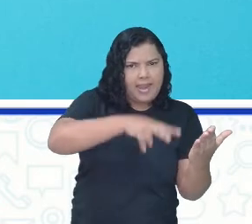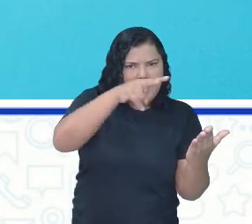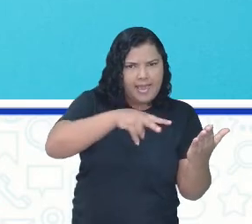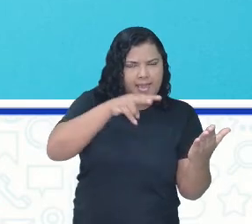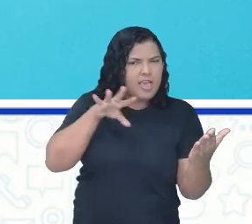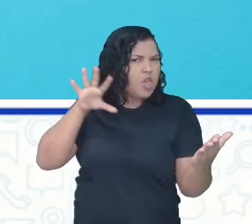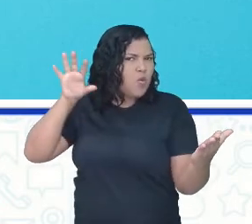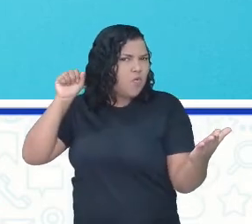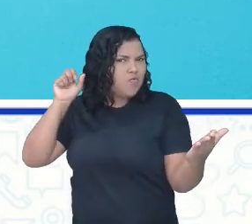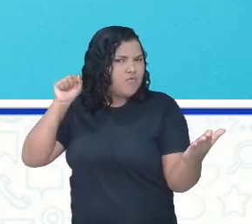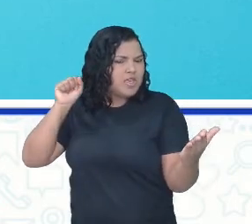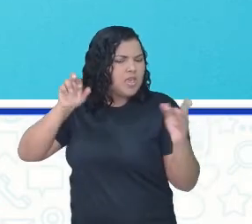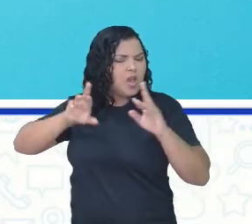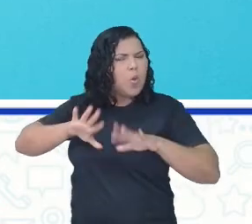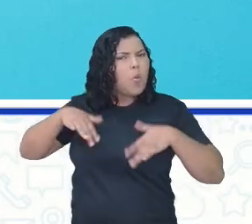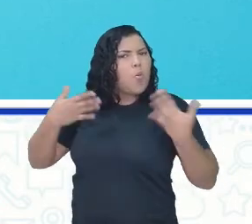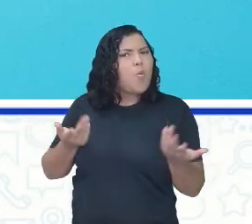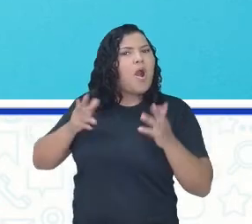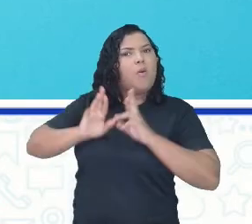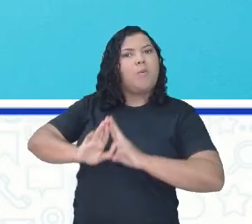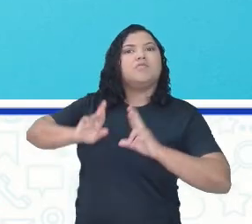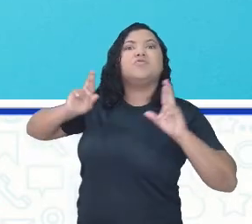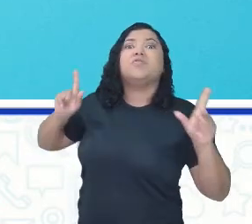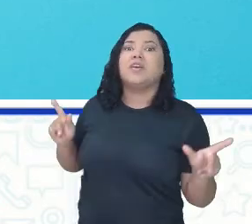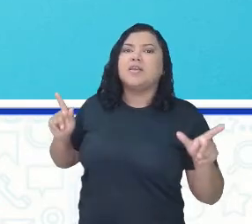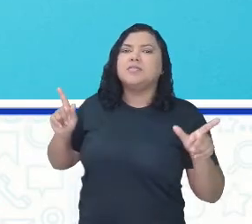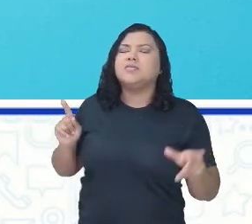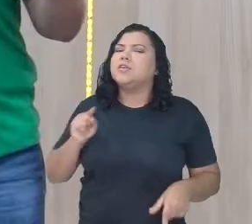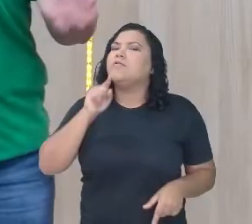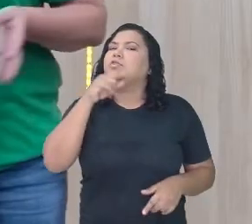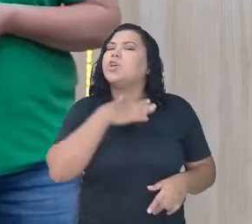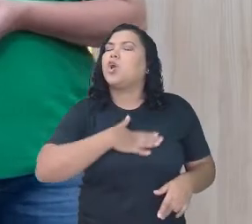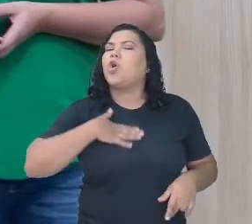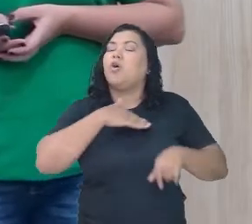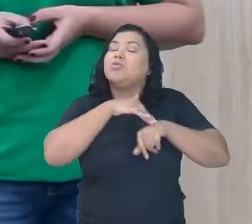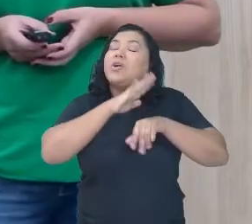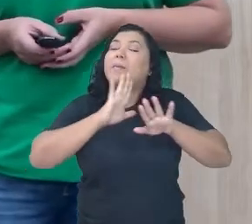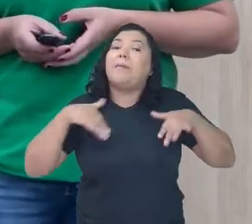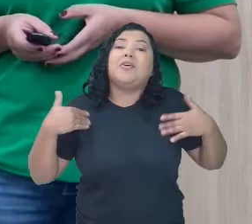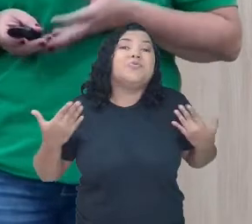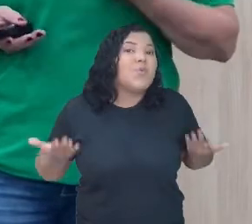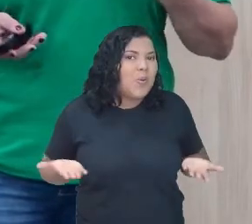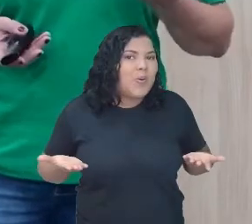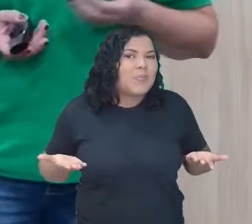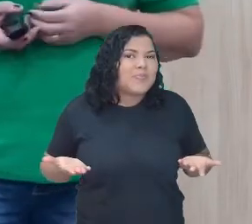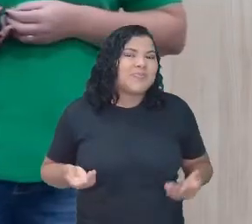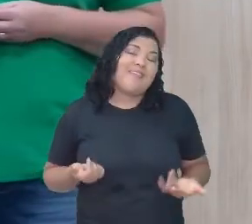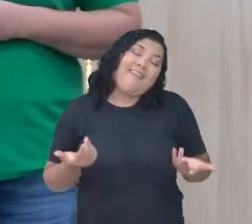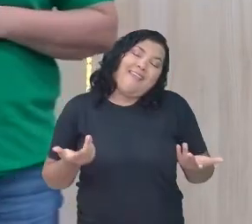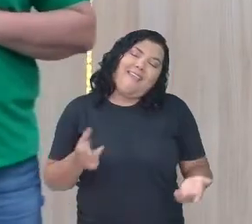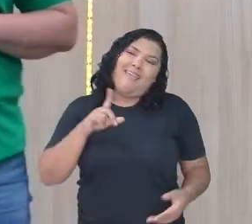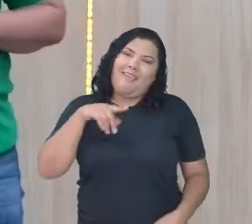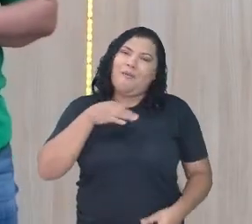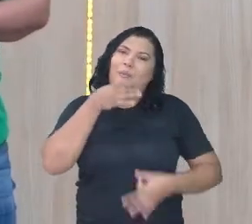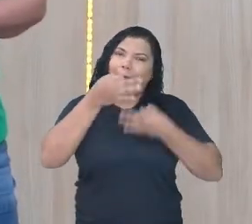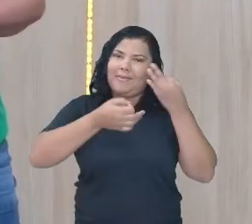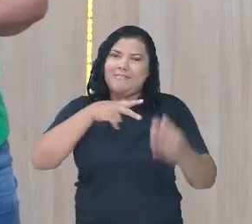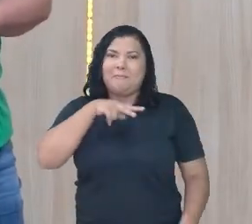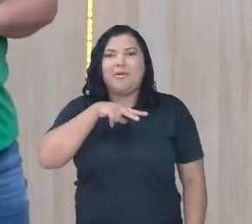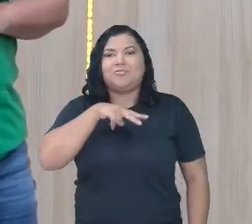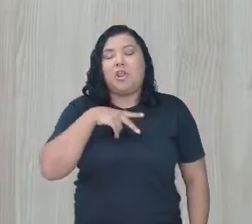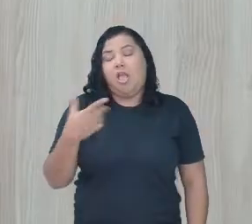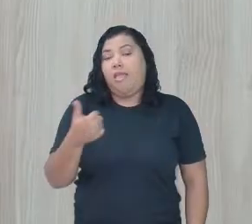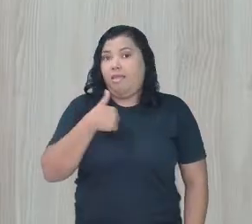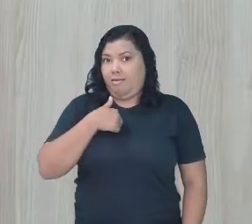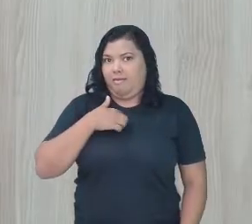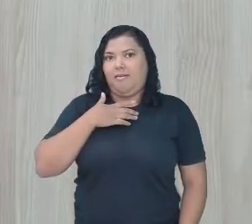Qual forma você prefere e por quê? Aí é bem pessoal. Tem, né, professora Viviane? Concordo. Eu